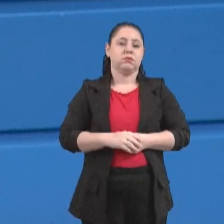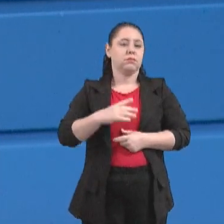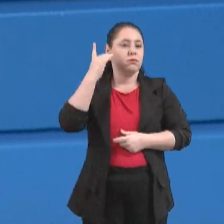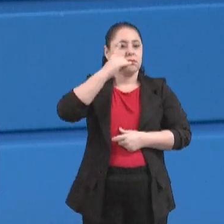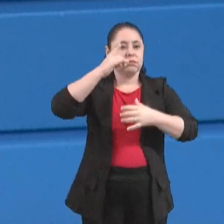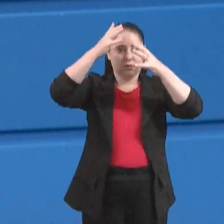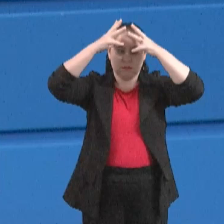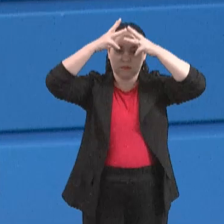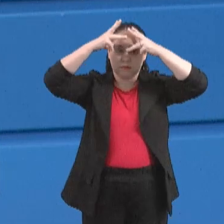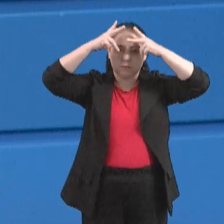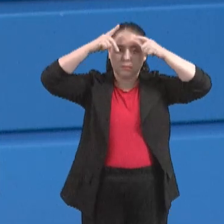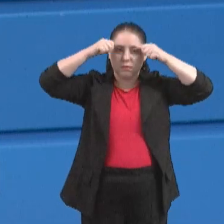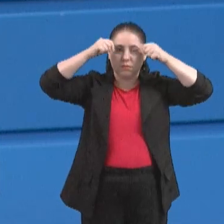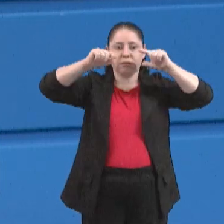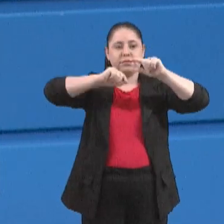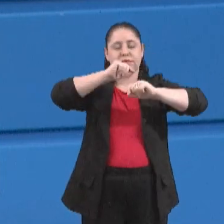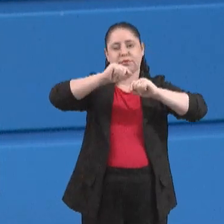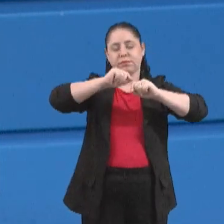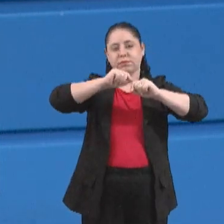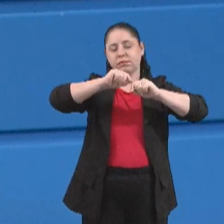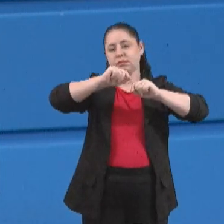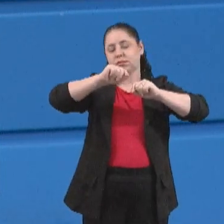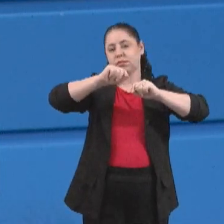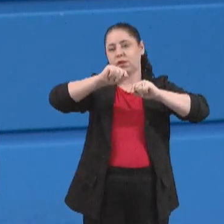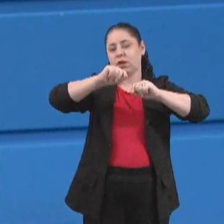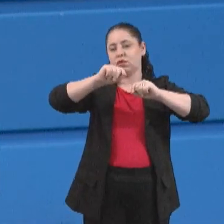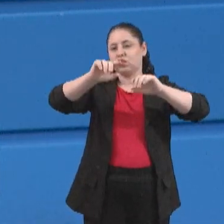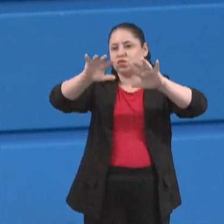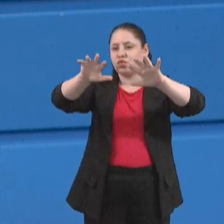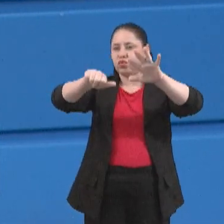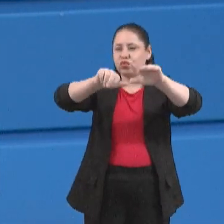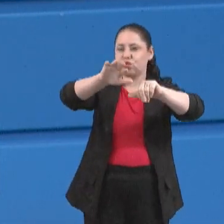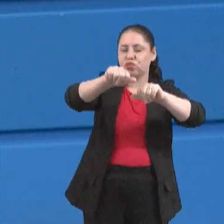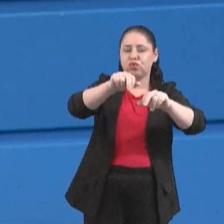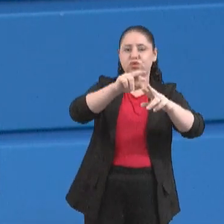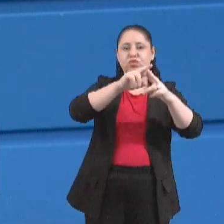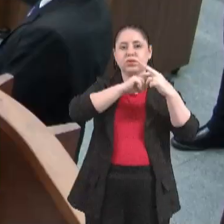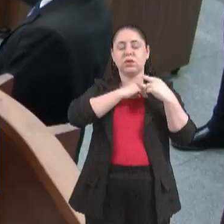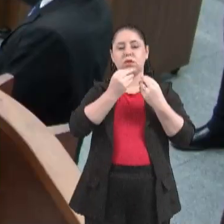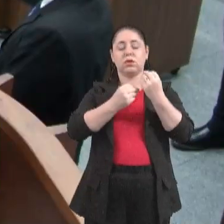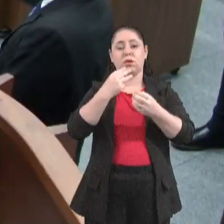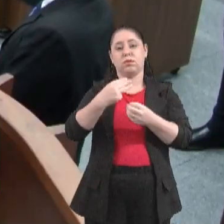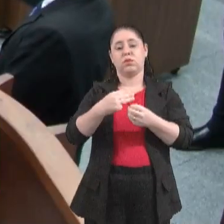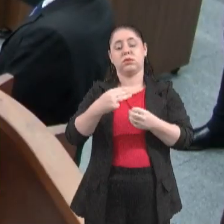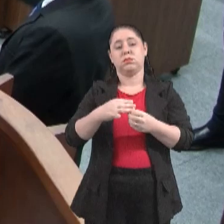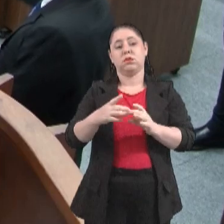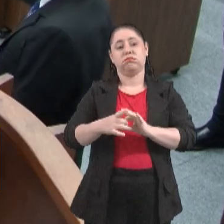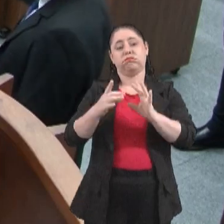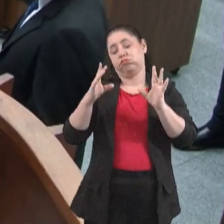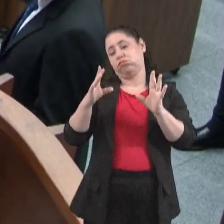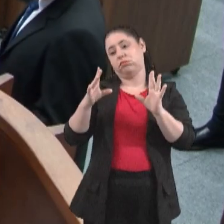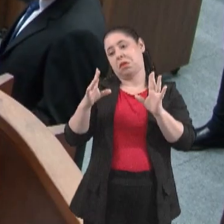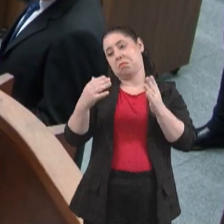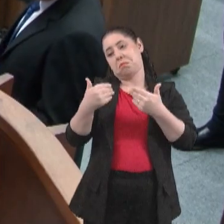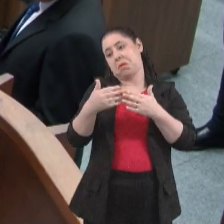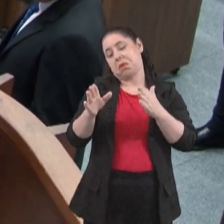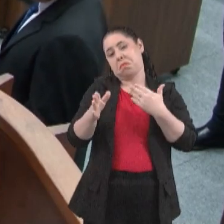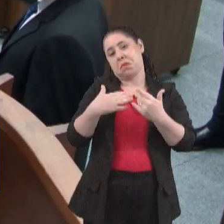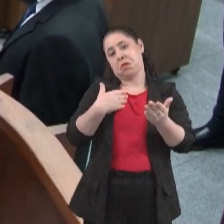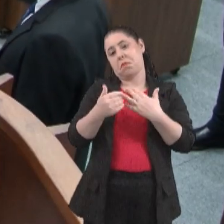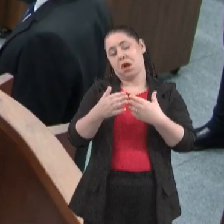e capitanear para a Assembleia Legislativa como o município deixou em